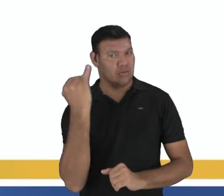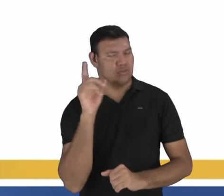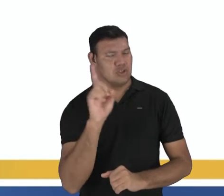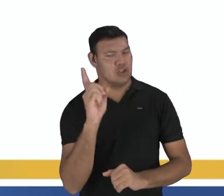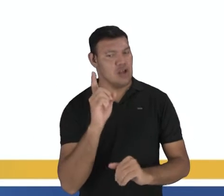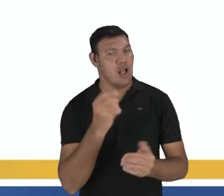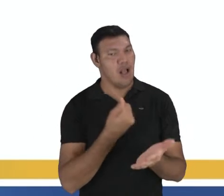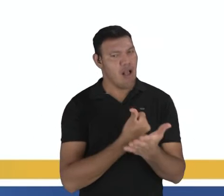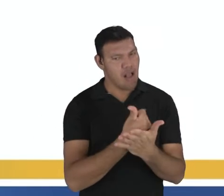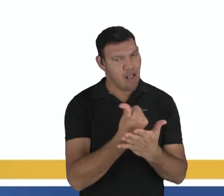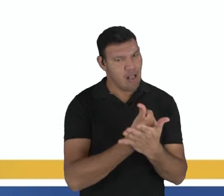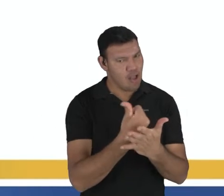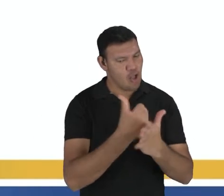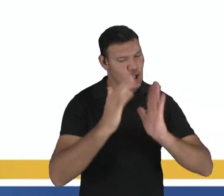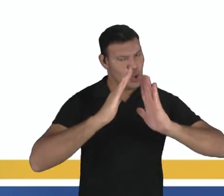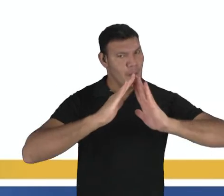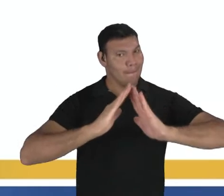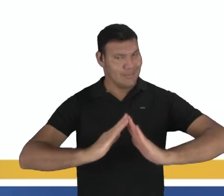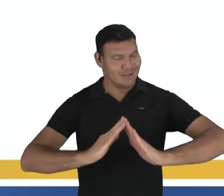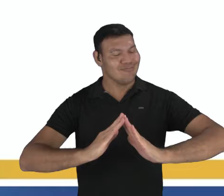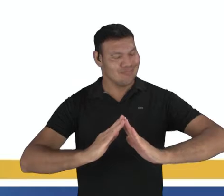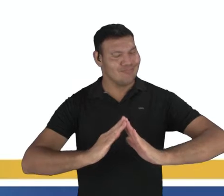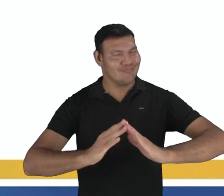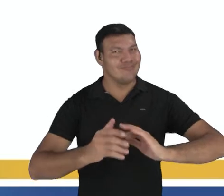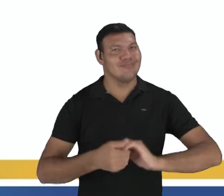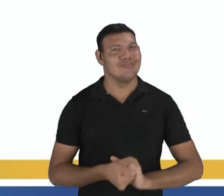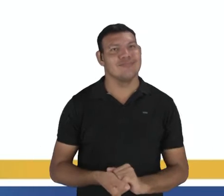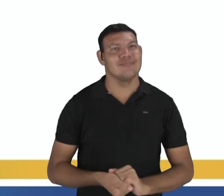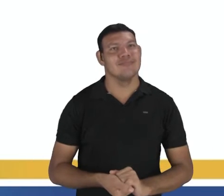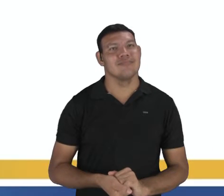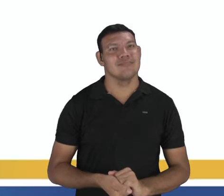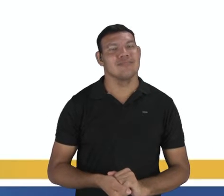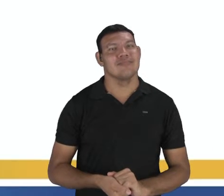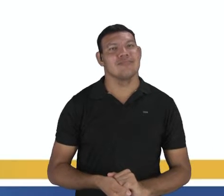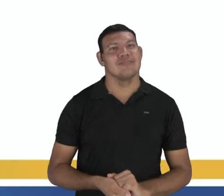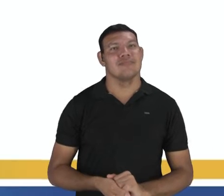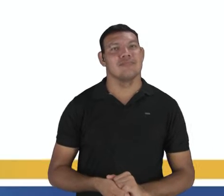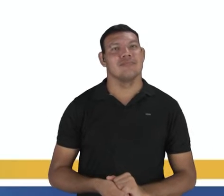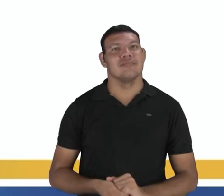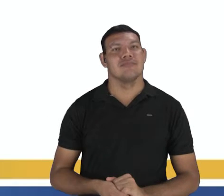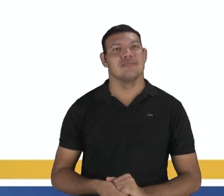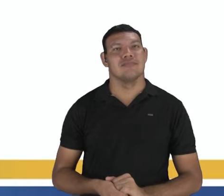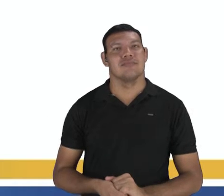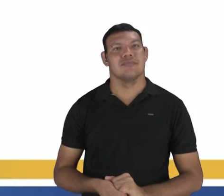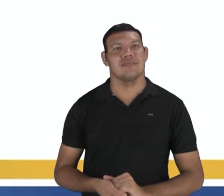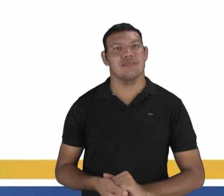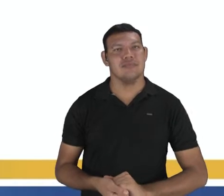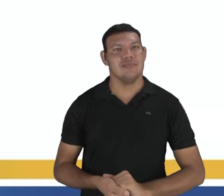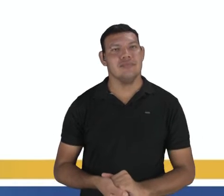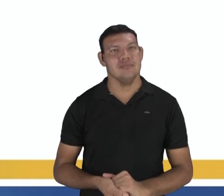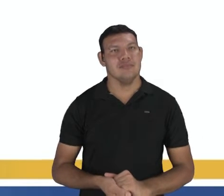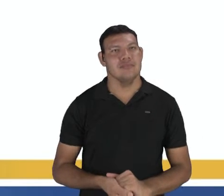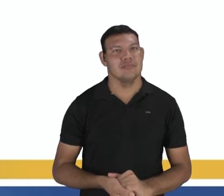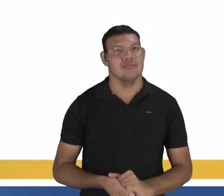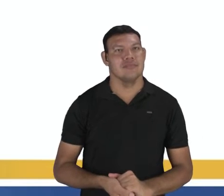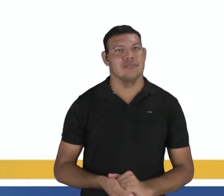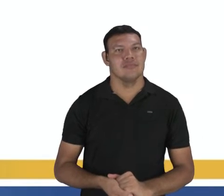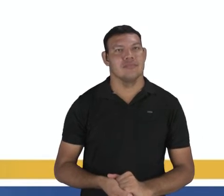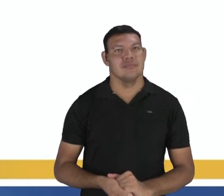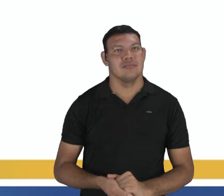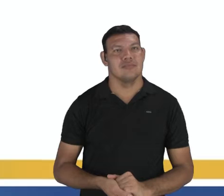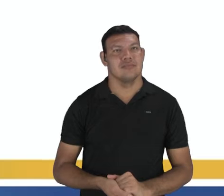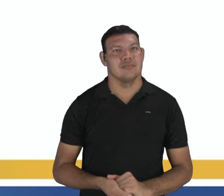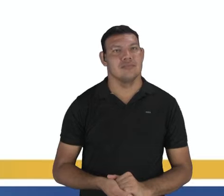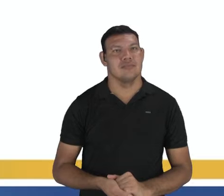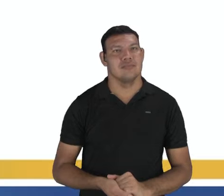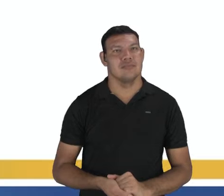ação, tá? A ação realizada. Qual a ação realizada? Morar nos Estados em Nova York. I